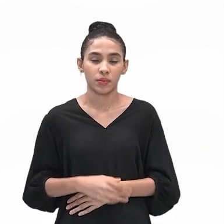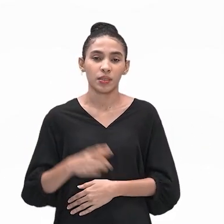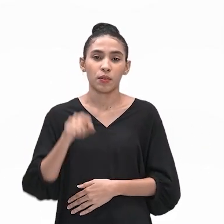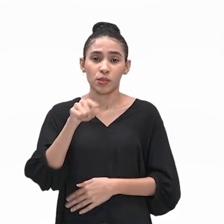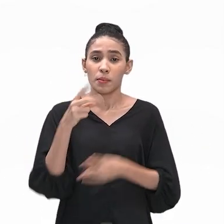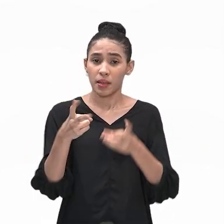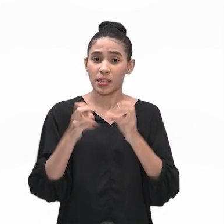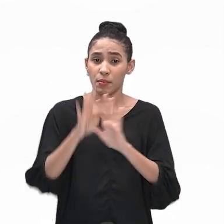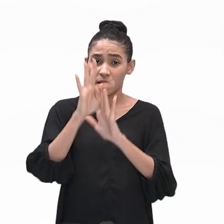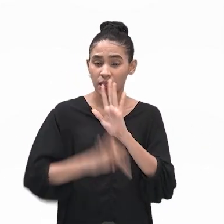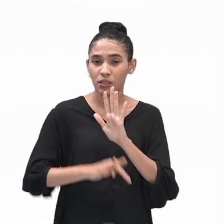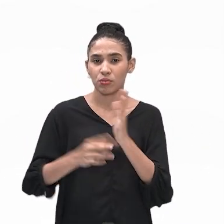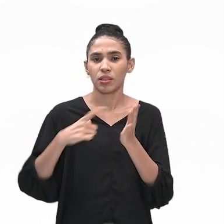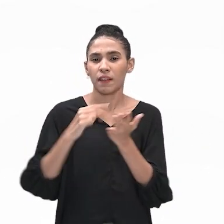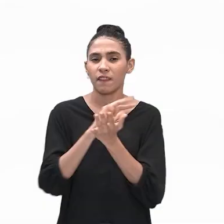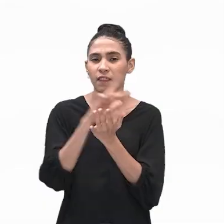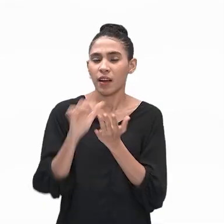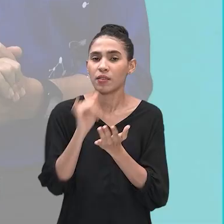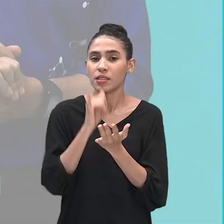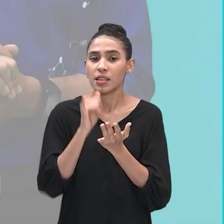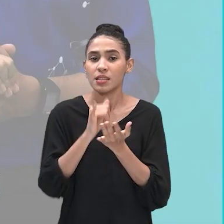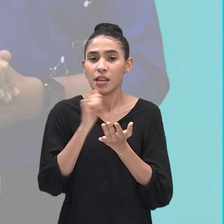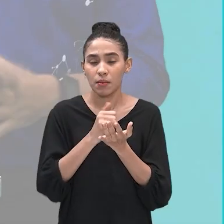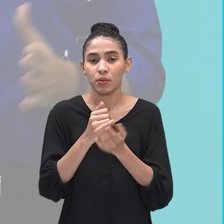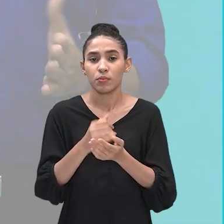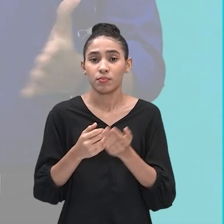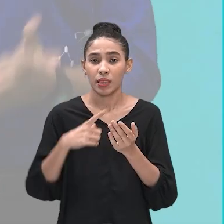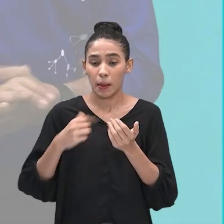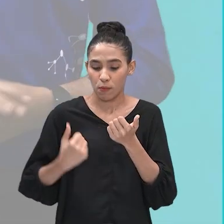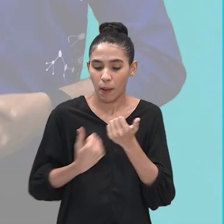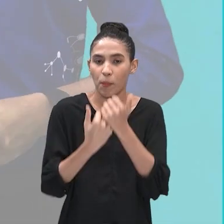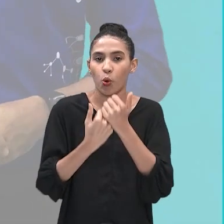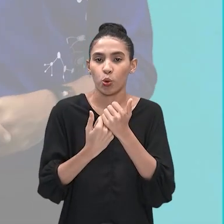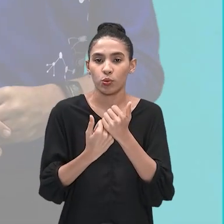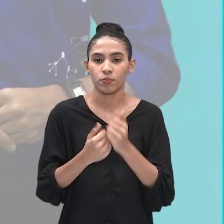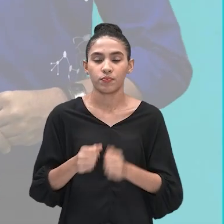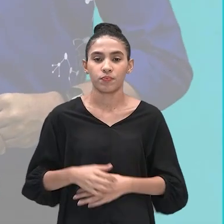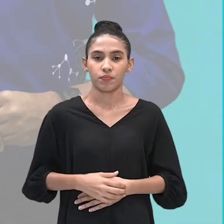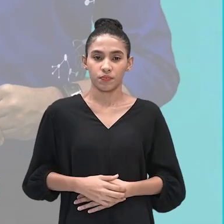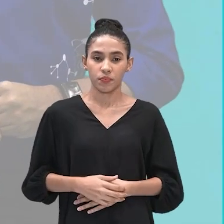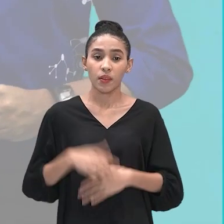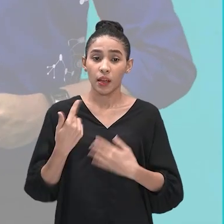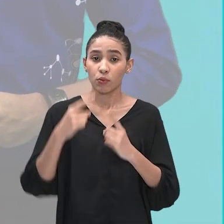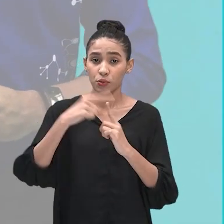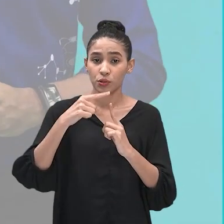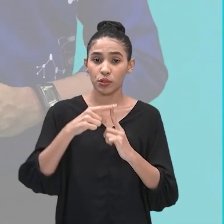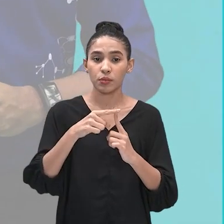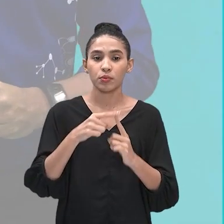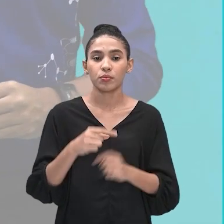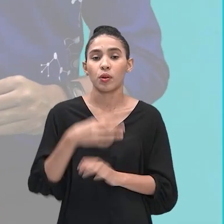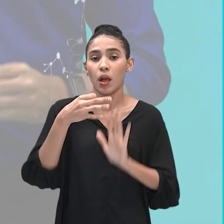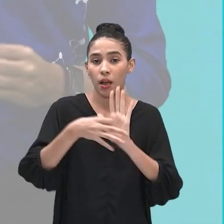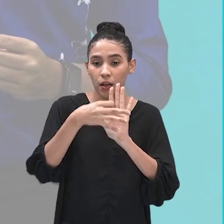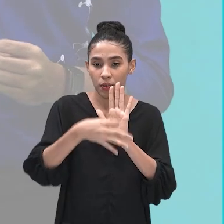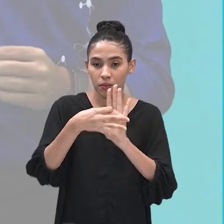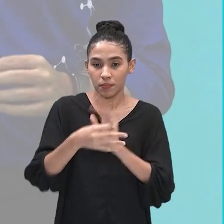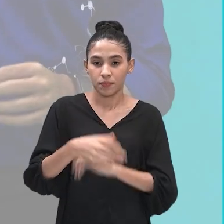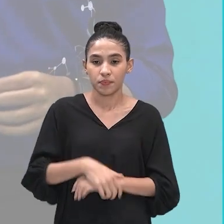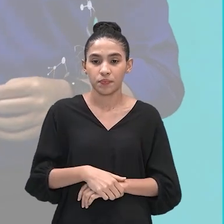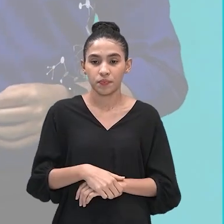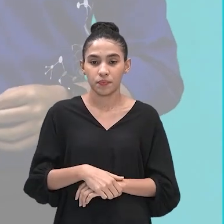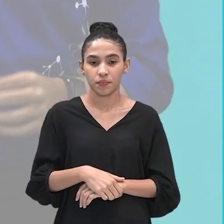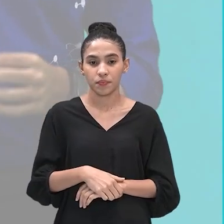para confirmar a informação que ele trouxe no início. Esse é mais um tipo de argumento, né? Então olha